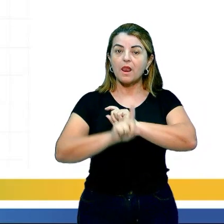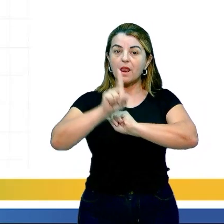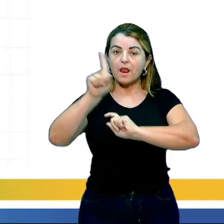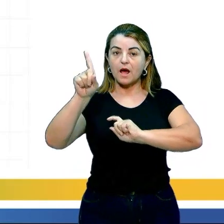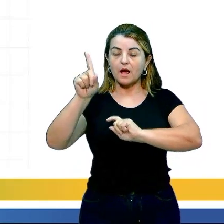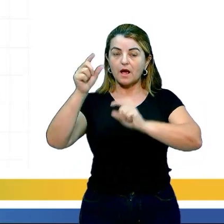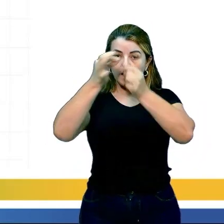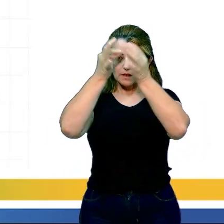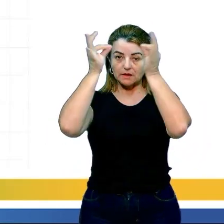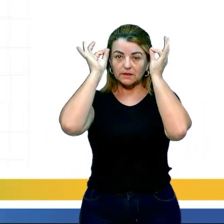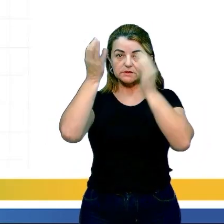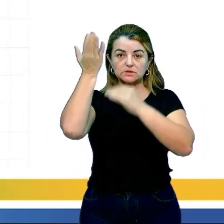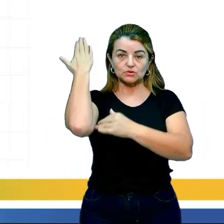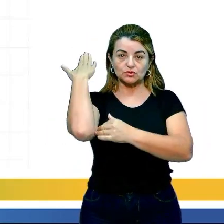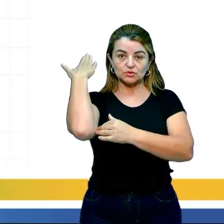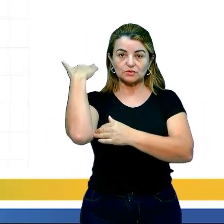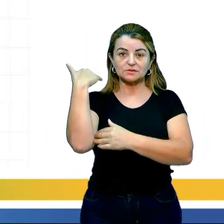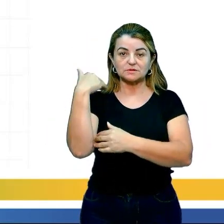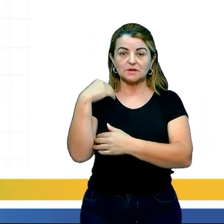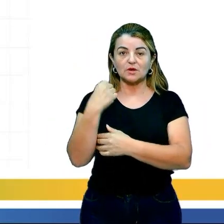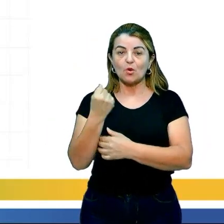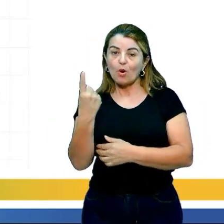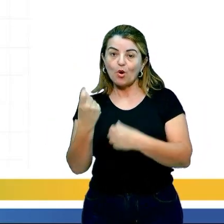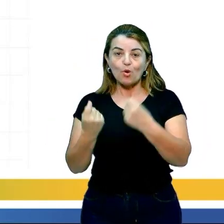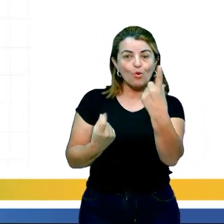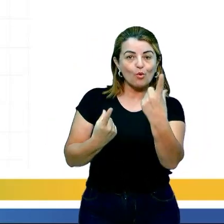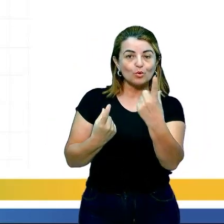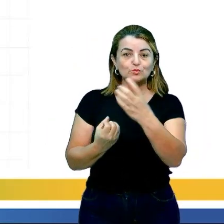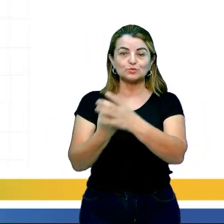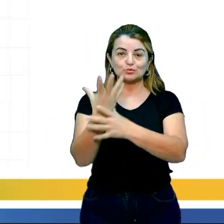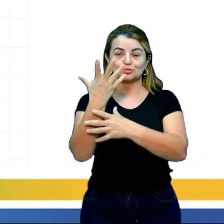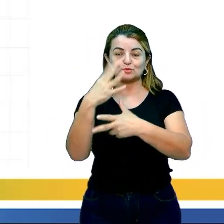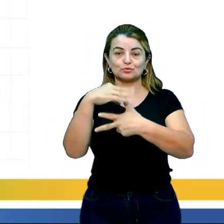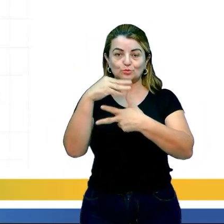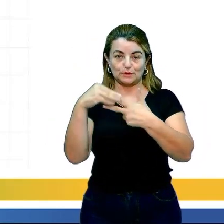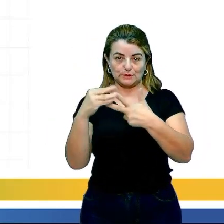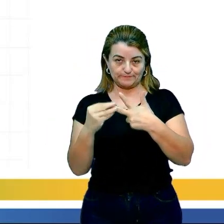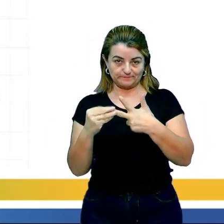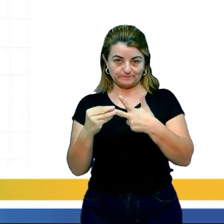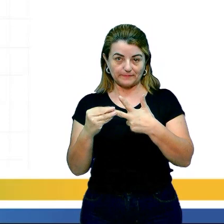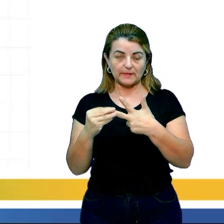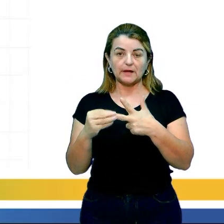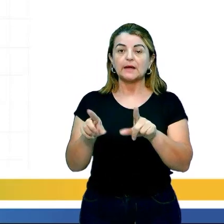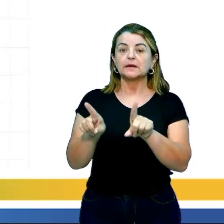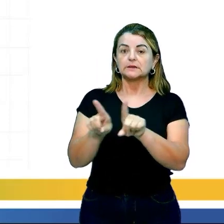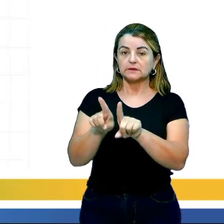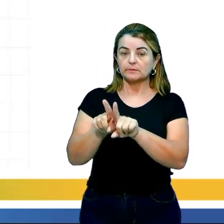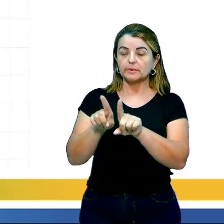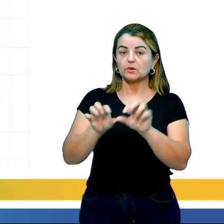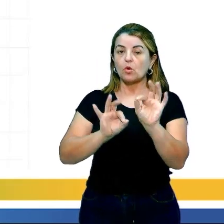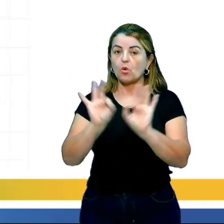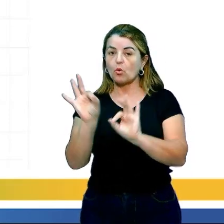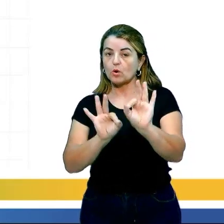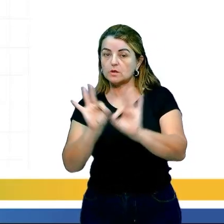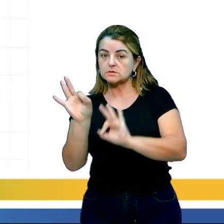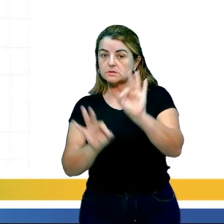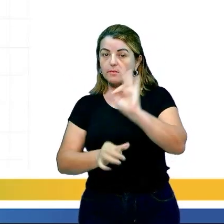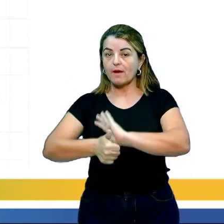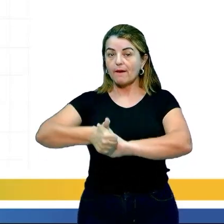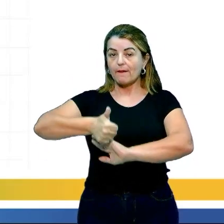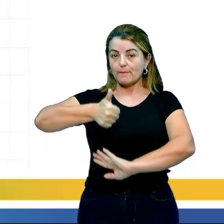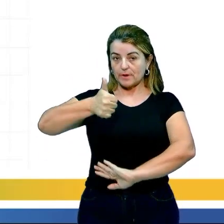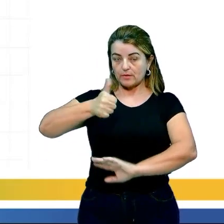e que sempre uma hora ou outra ali aparecendo no ENEM Além do mais também falamos da primeira forma de organização